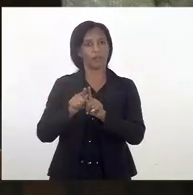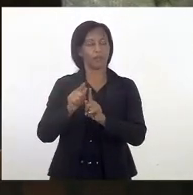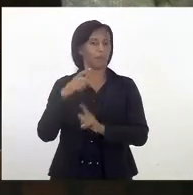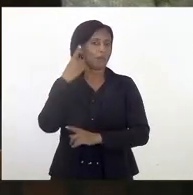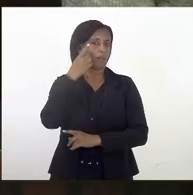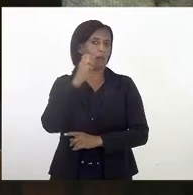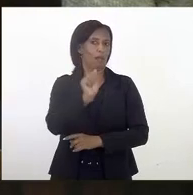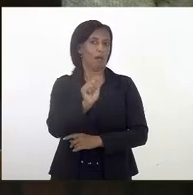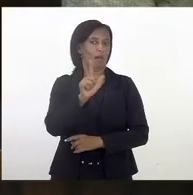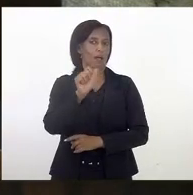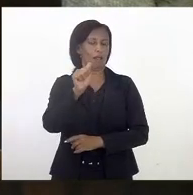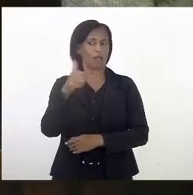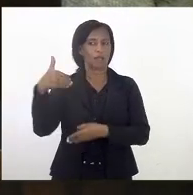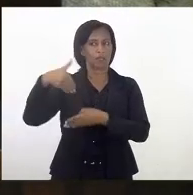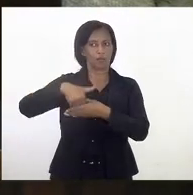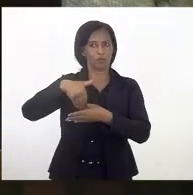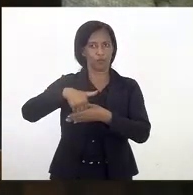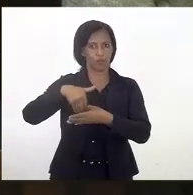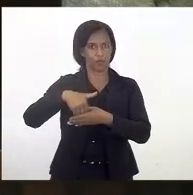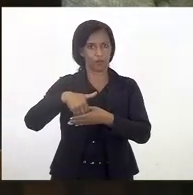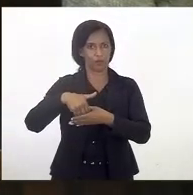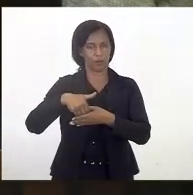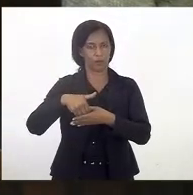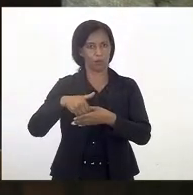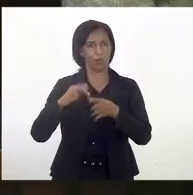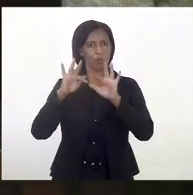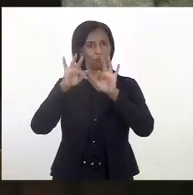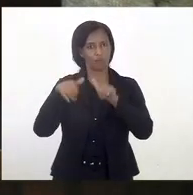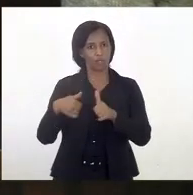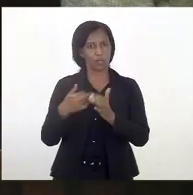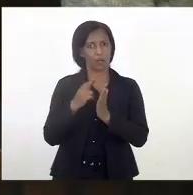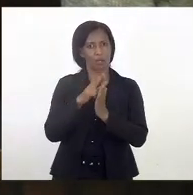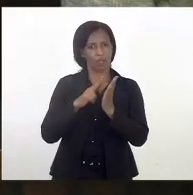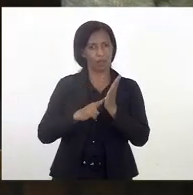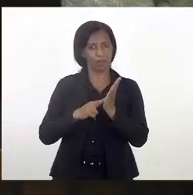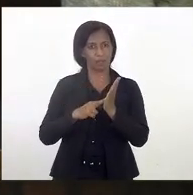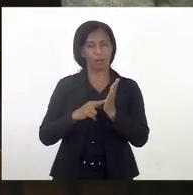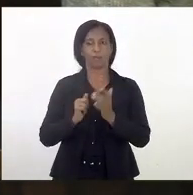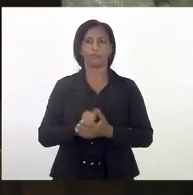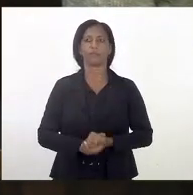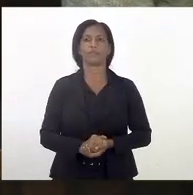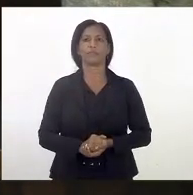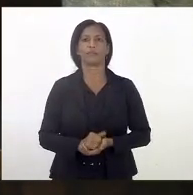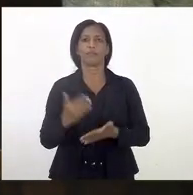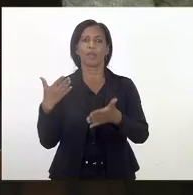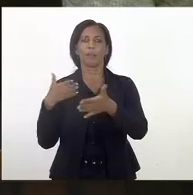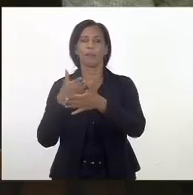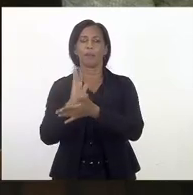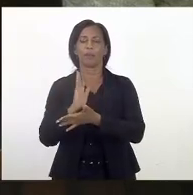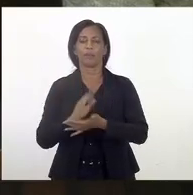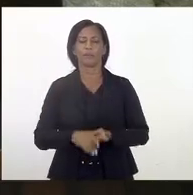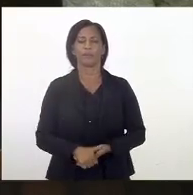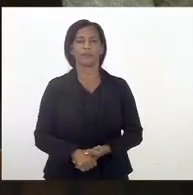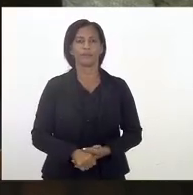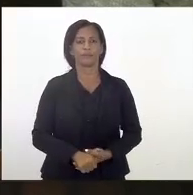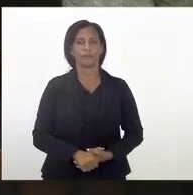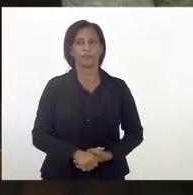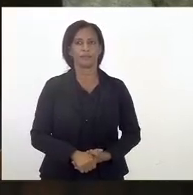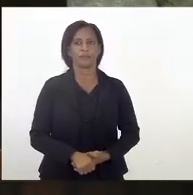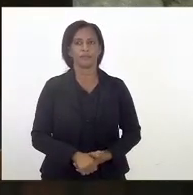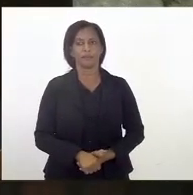em votação subjetivo conforme Afinal de redação com a presença de fezes e os que a prova mesmo então aprovado vai autógrafo